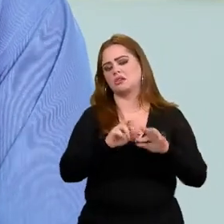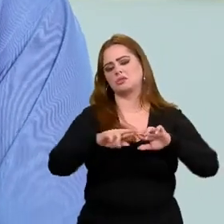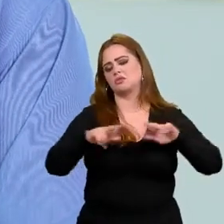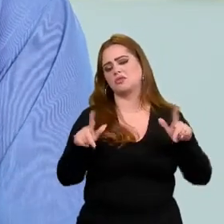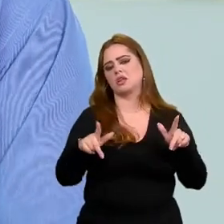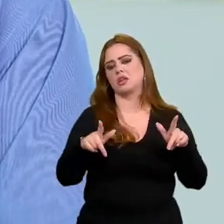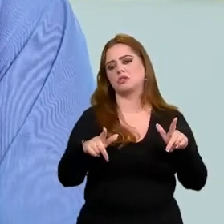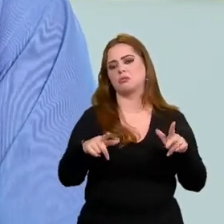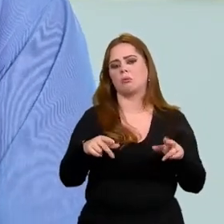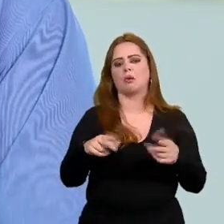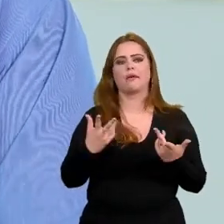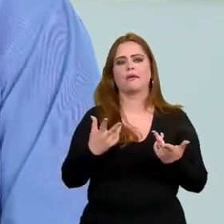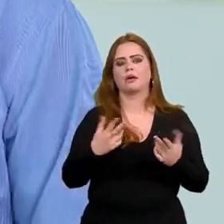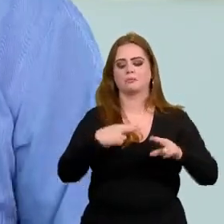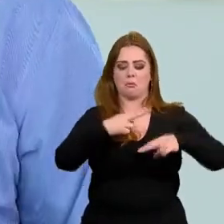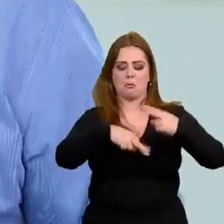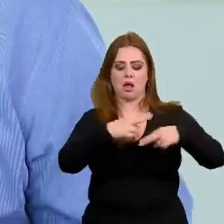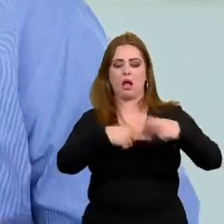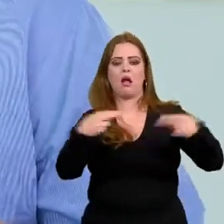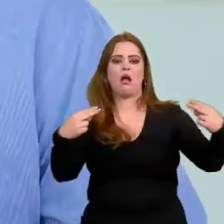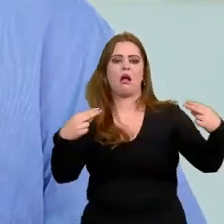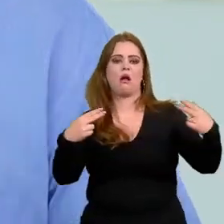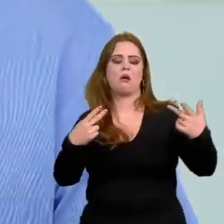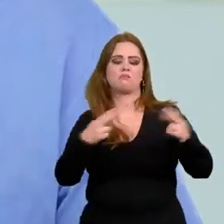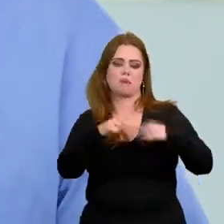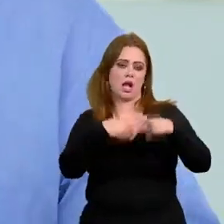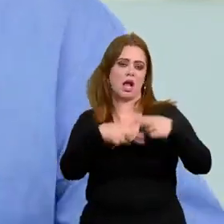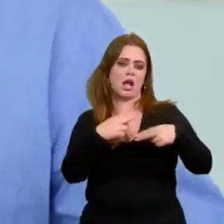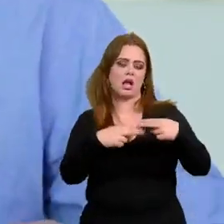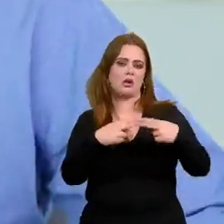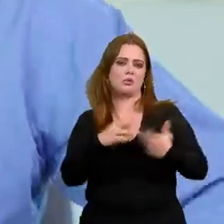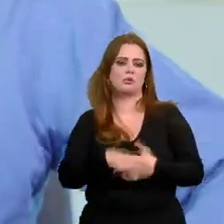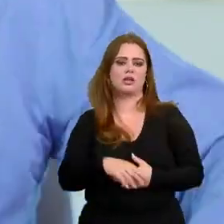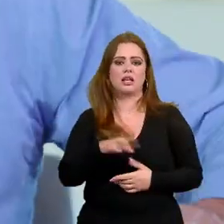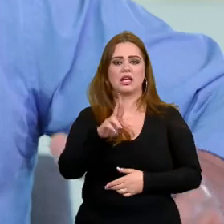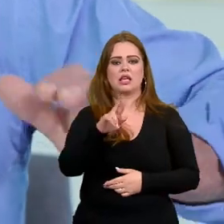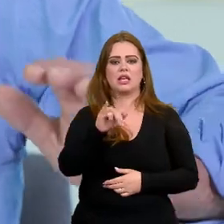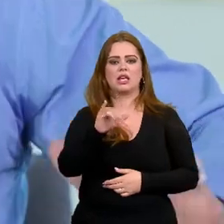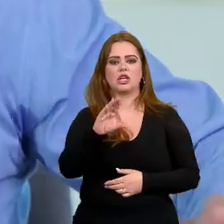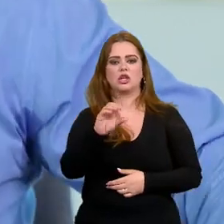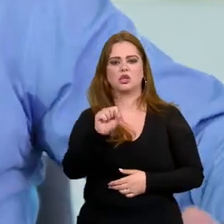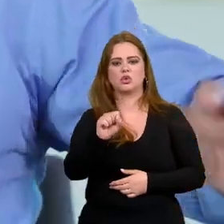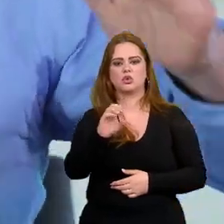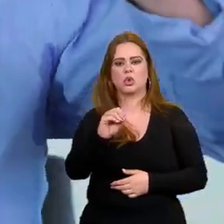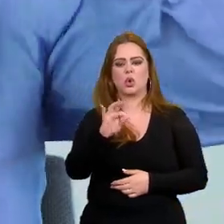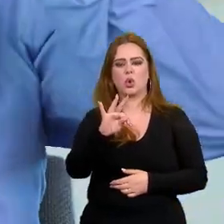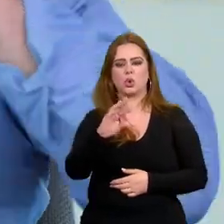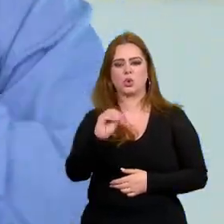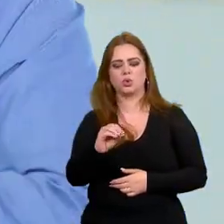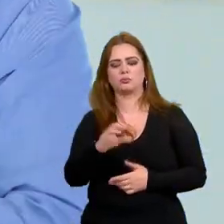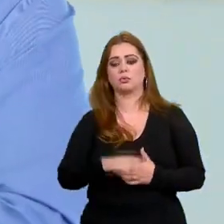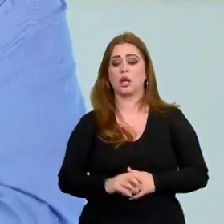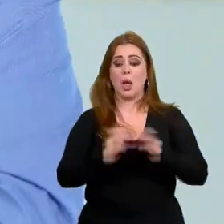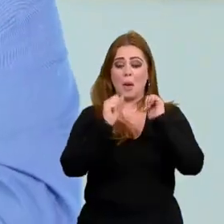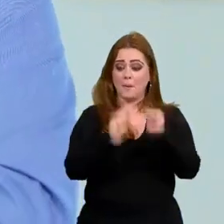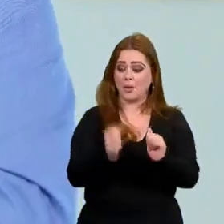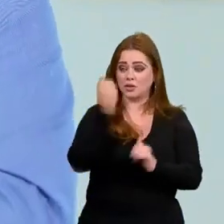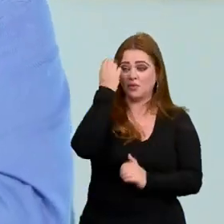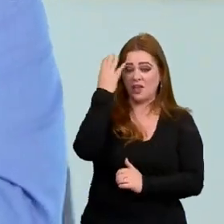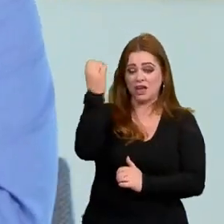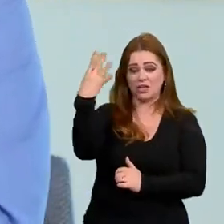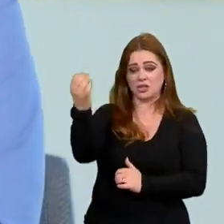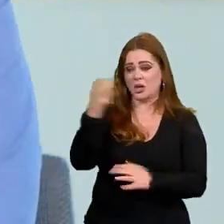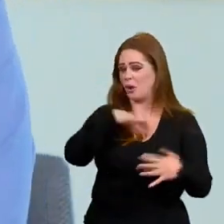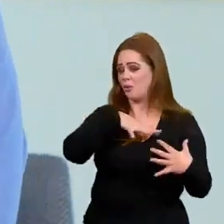sabe? Mas se eu disser para você que eu posso viajar o mundo inteiro, posso comer o mundo inteiro, mas se eu chegar em